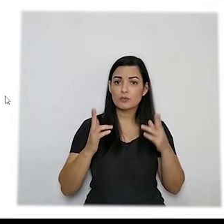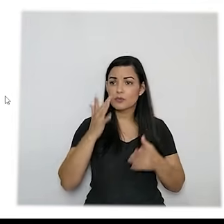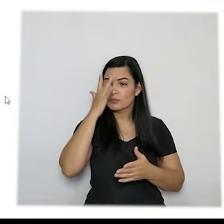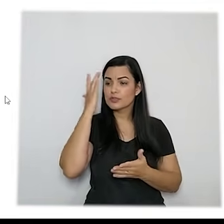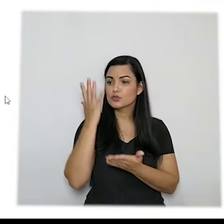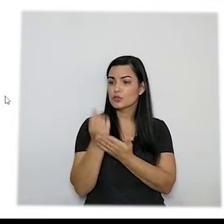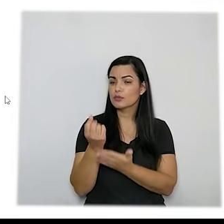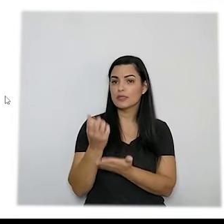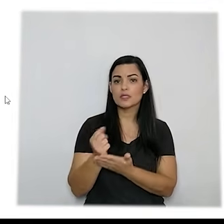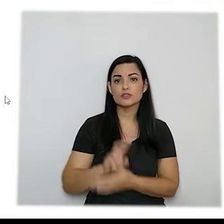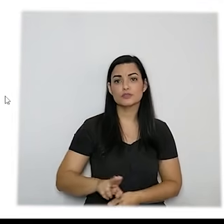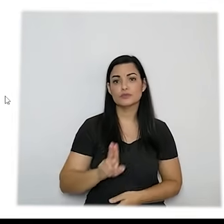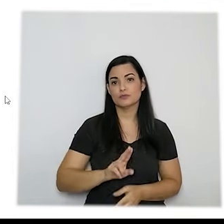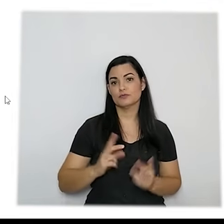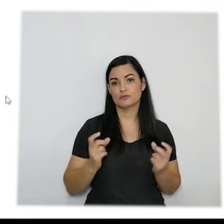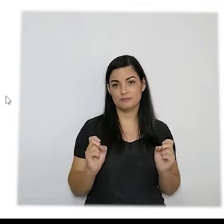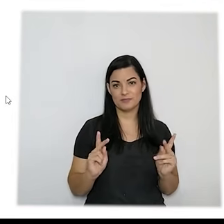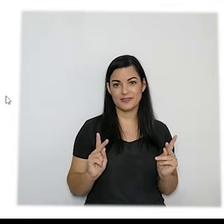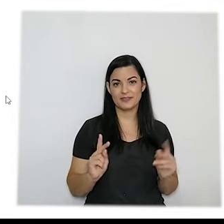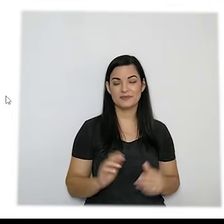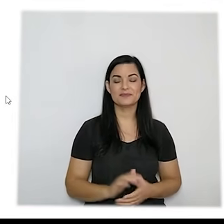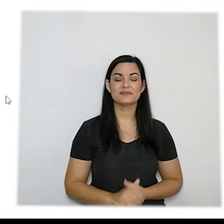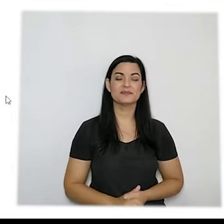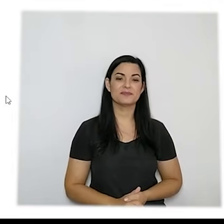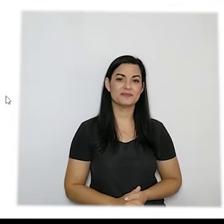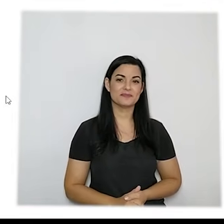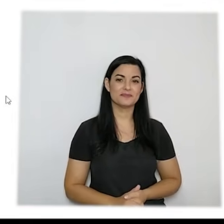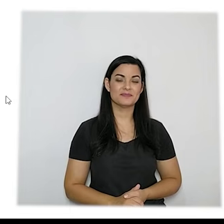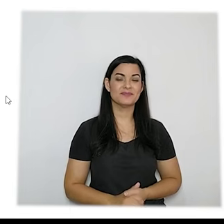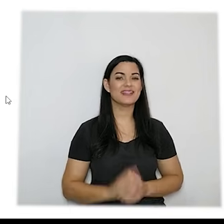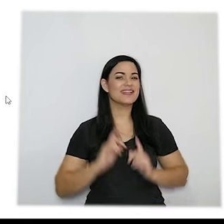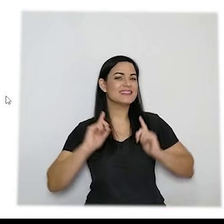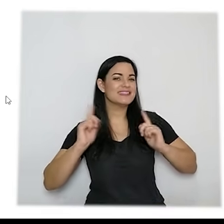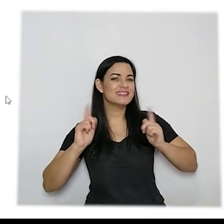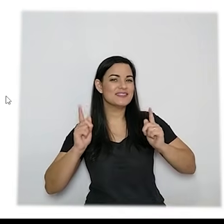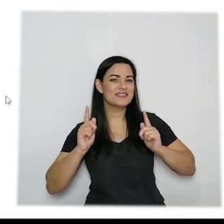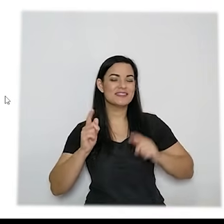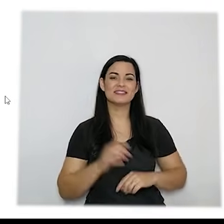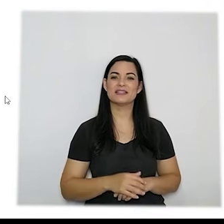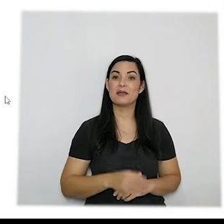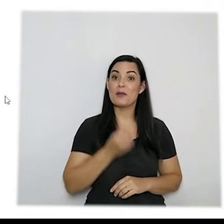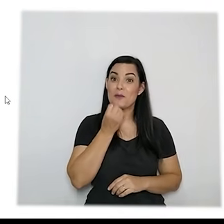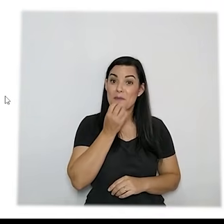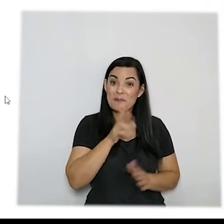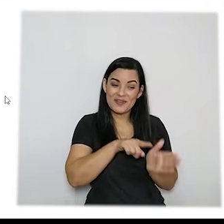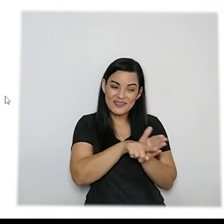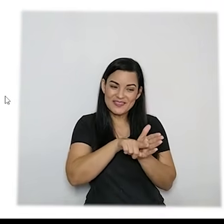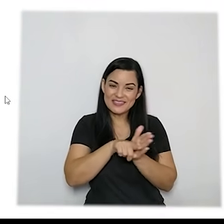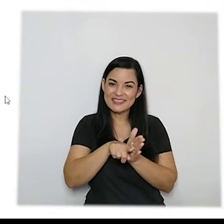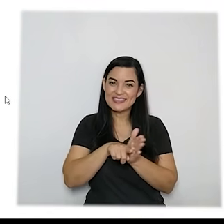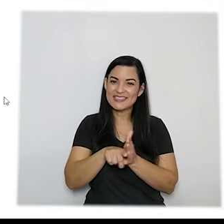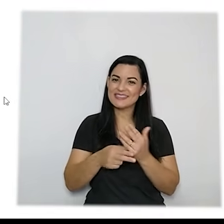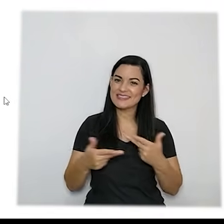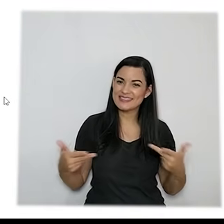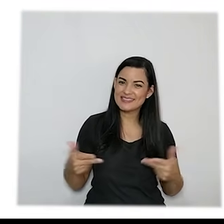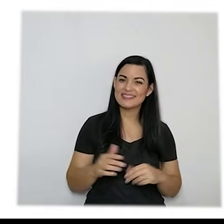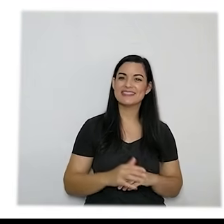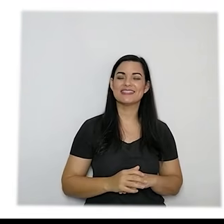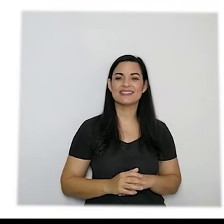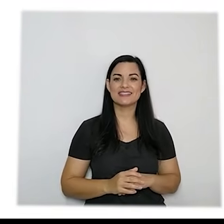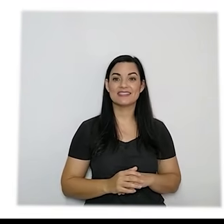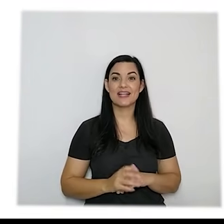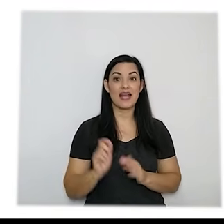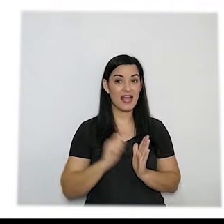aqui no aplicativo, tá bom? Então, divirtam-se, boas investigações por